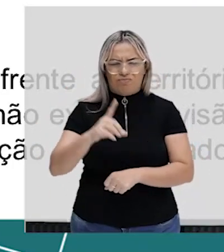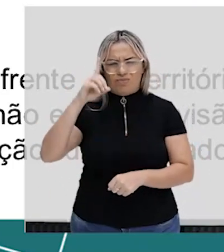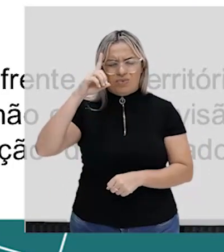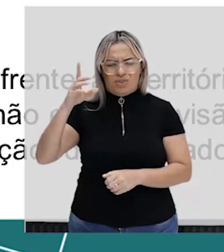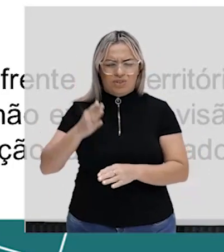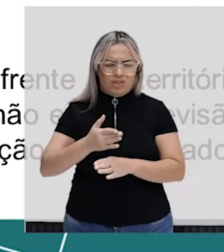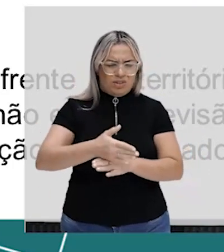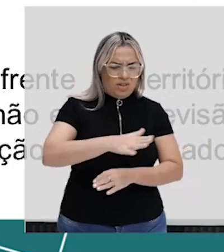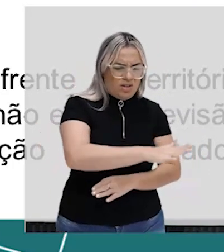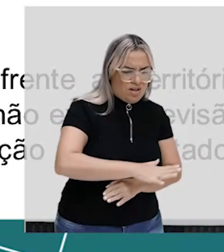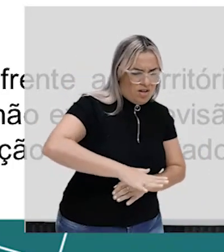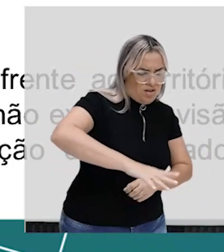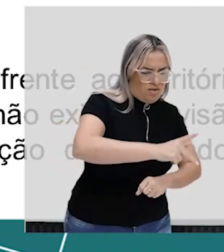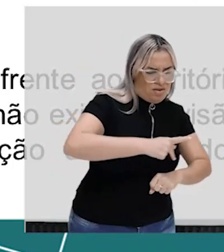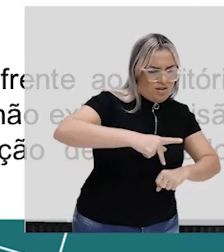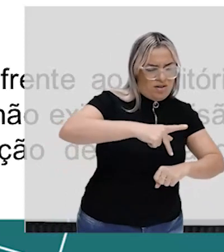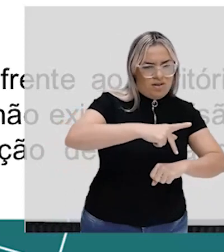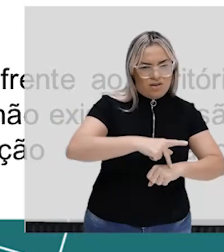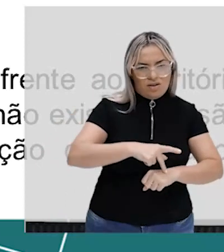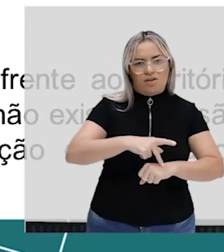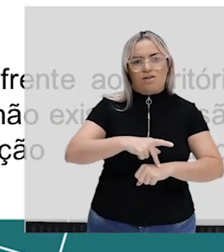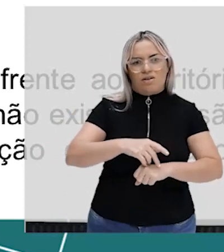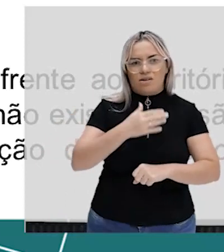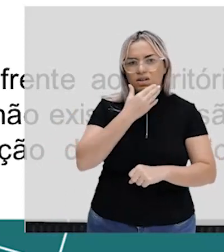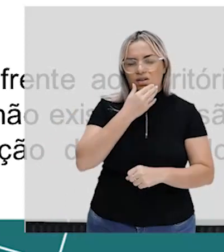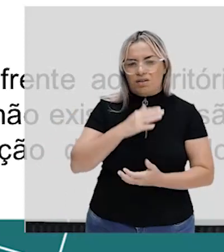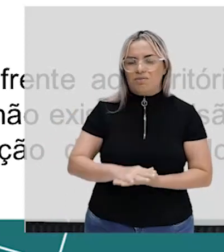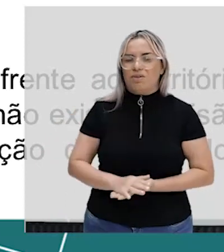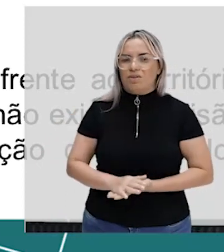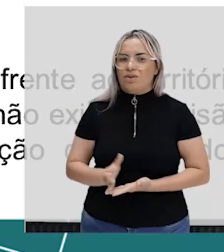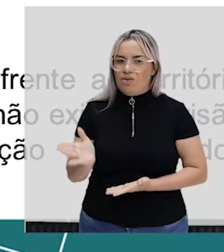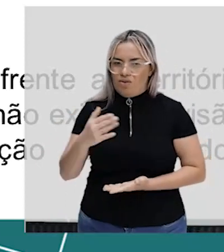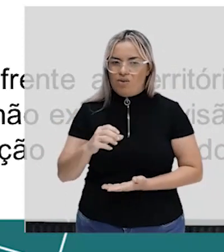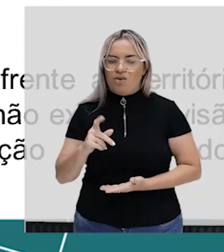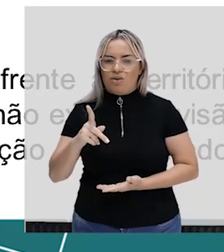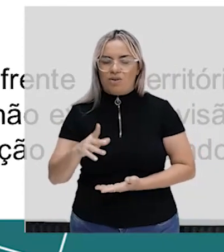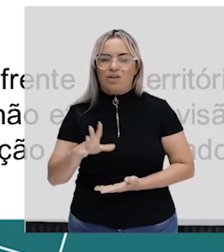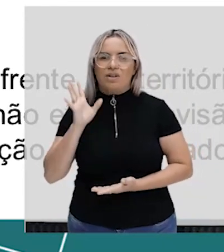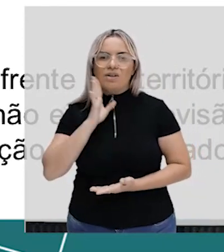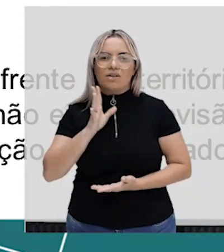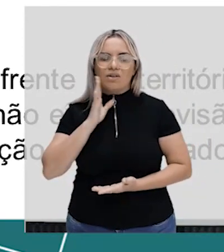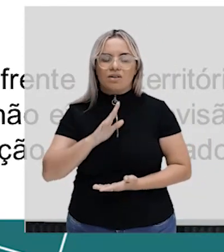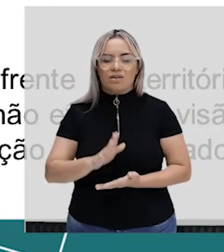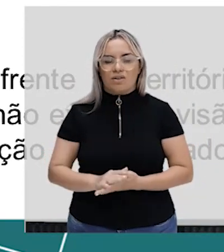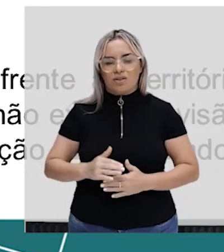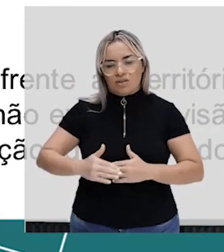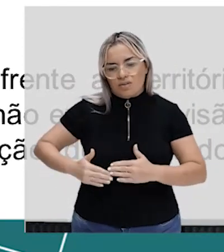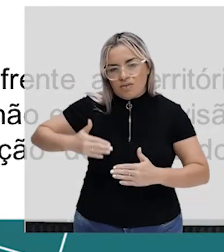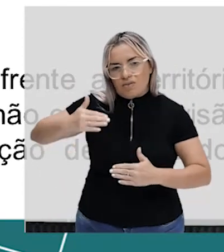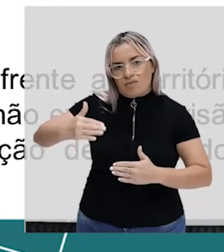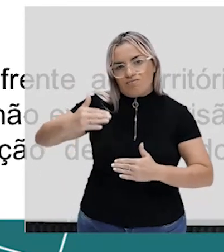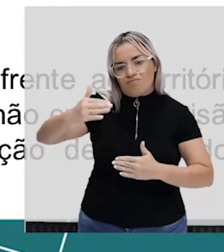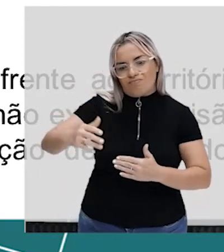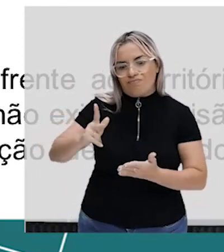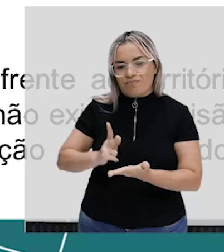território inglês. Belezinha? Olha quanta coisa bacana tem nessa questão, hein? Bora evoluir agora.